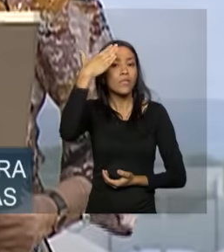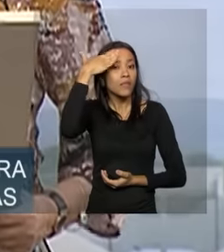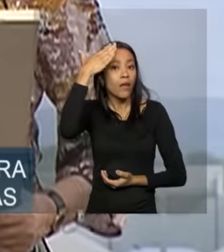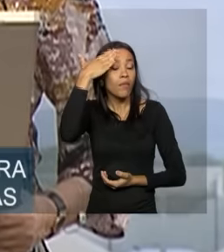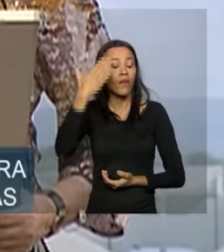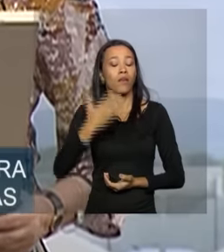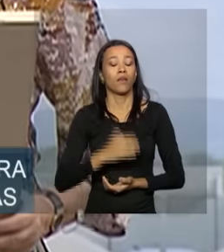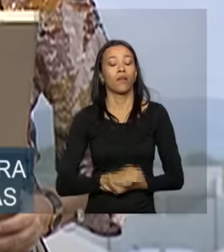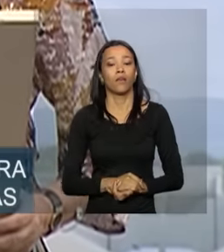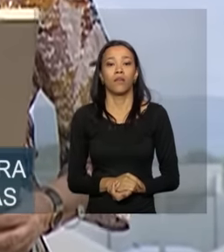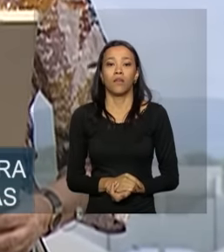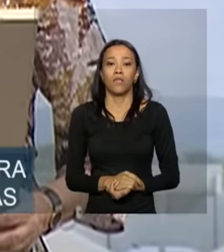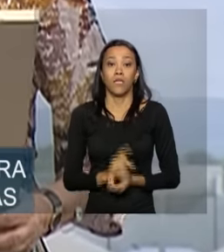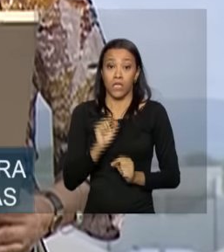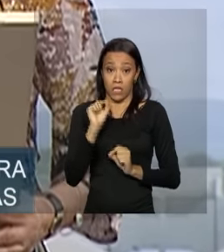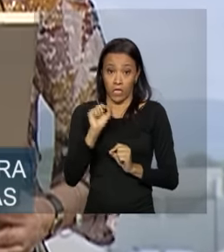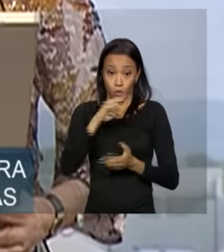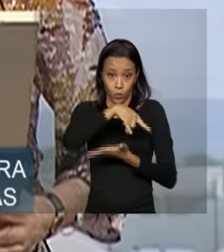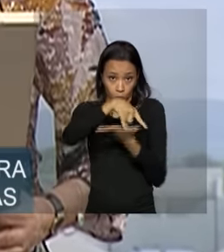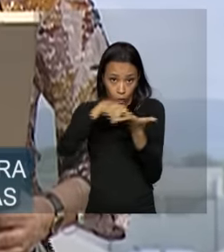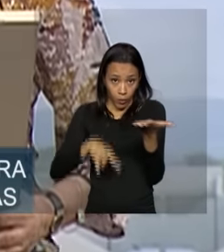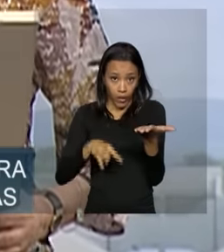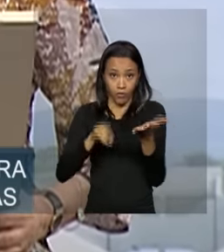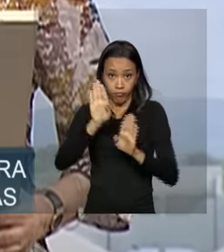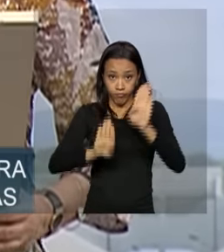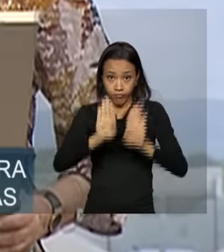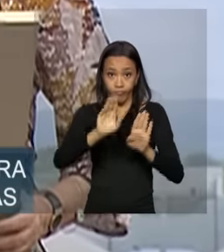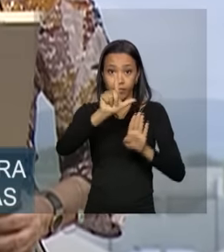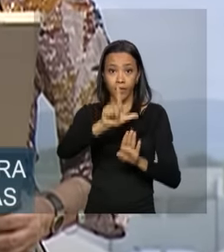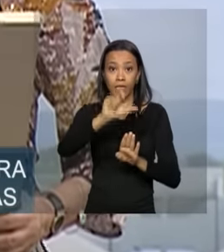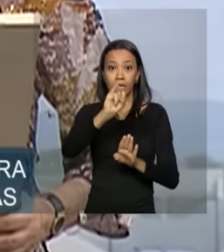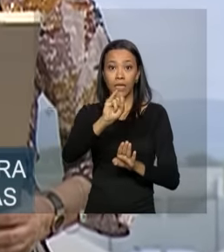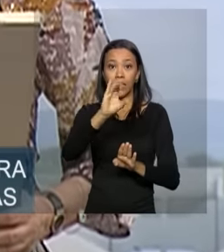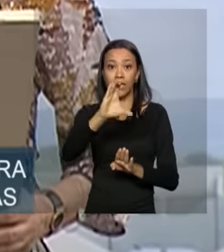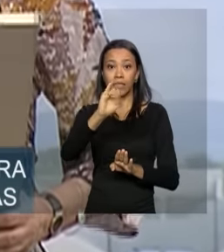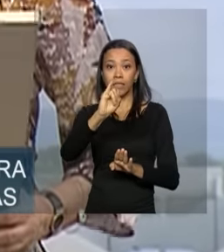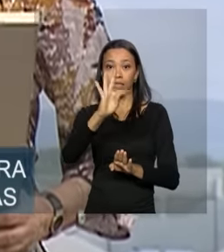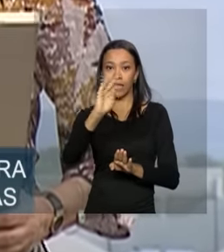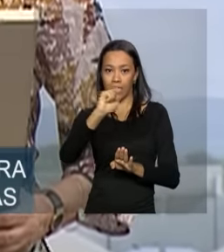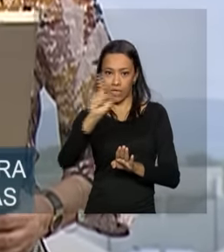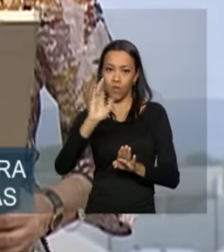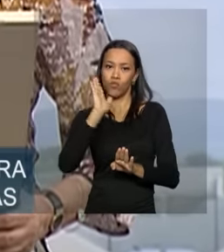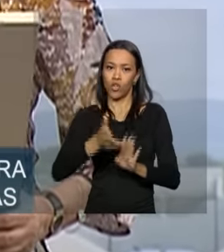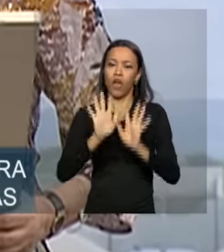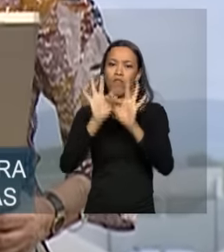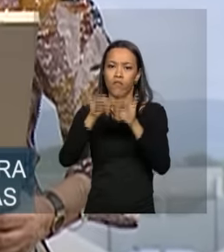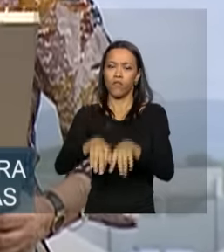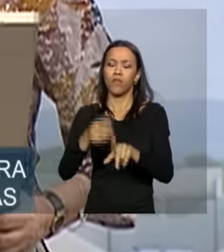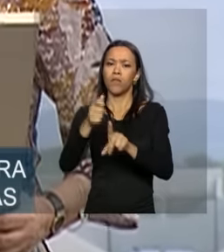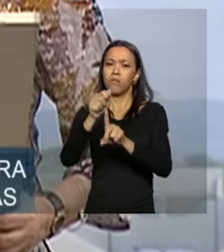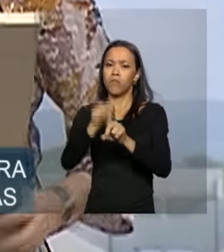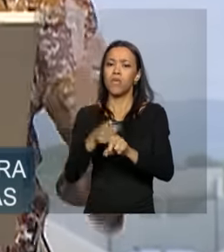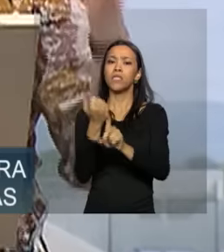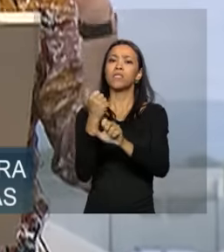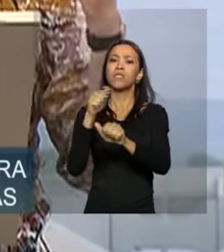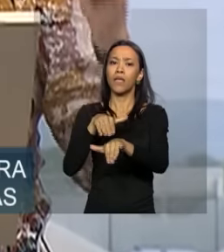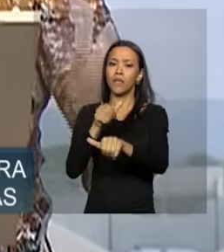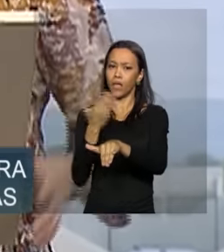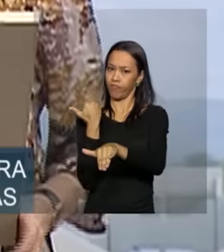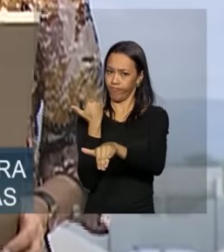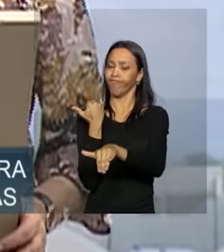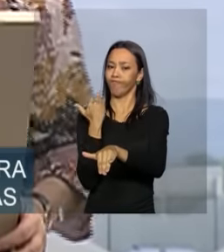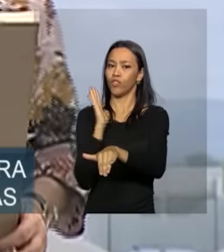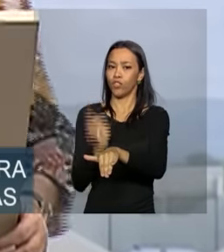que a licitação de RDC integrada foi finalizada em setembro agora